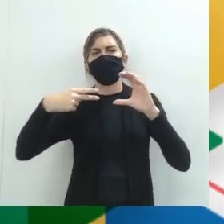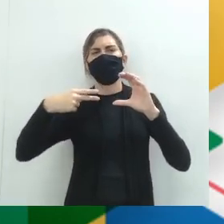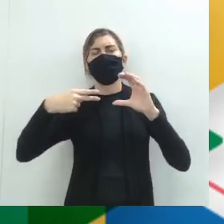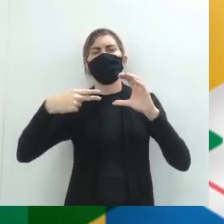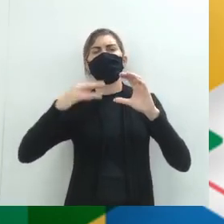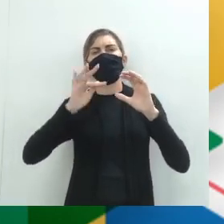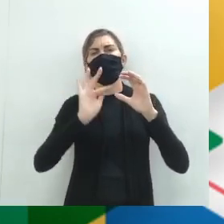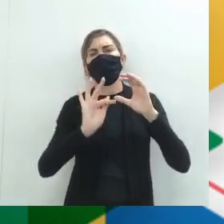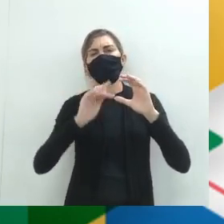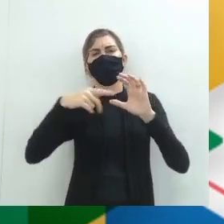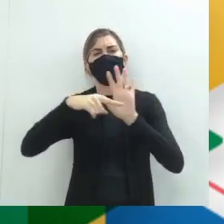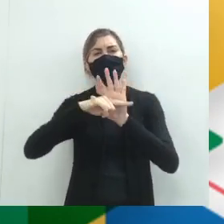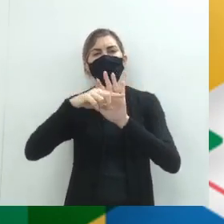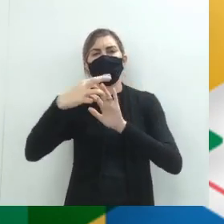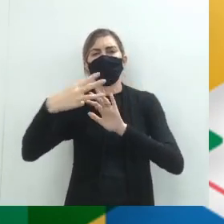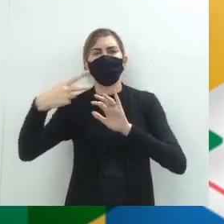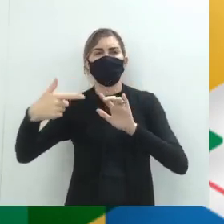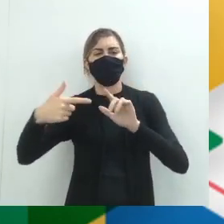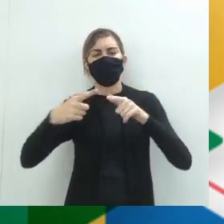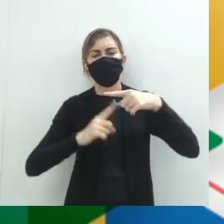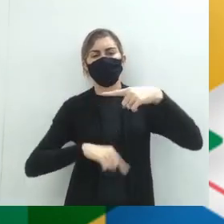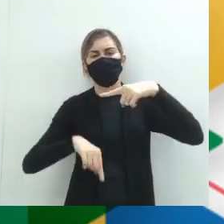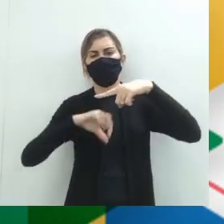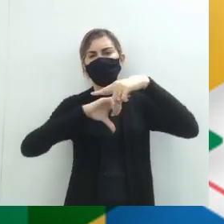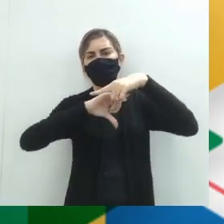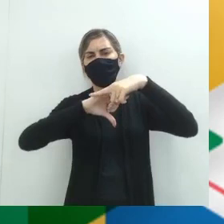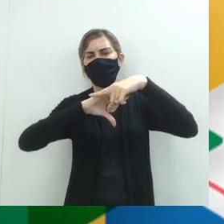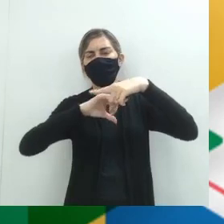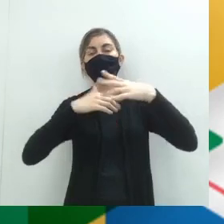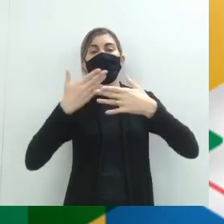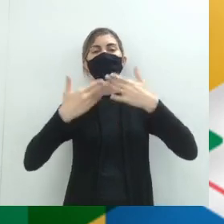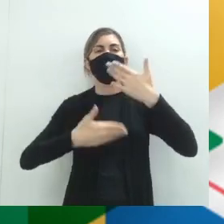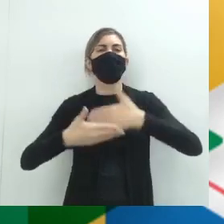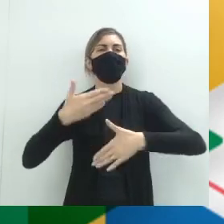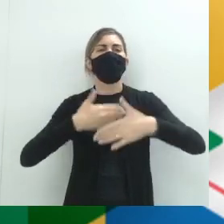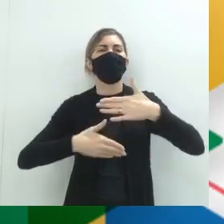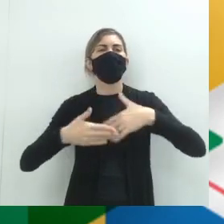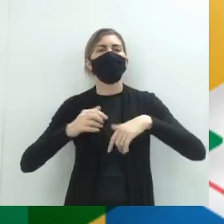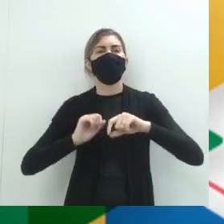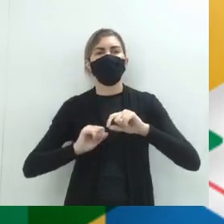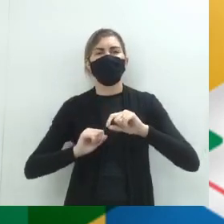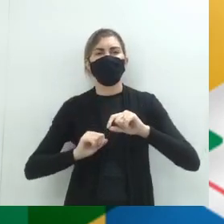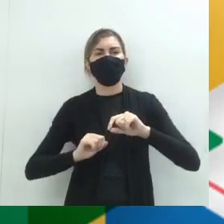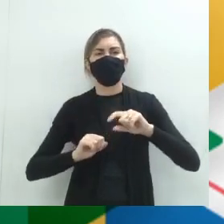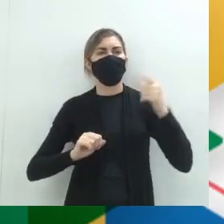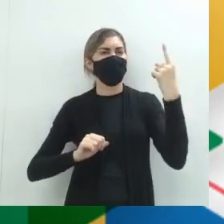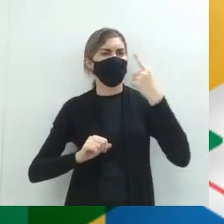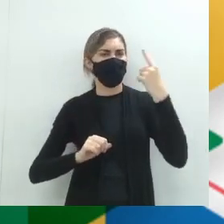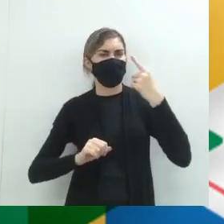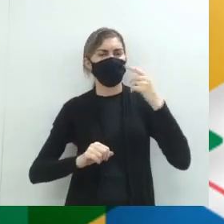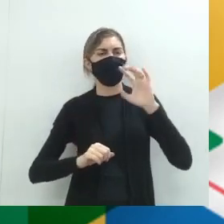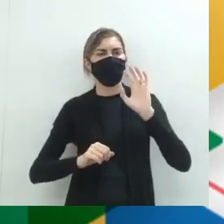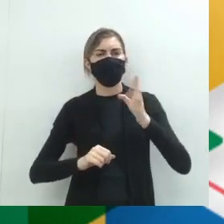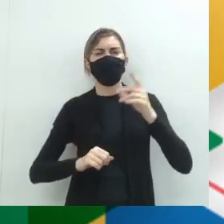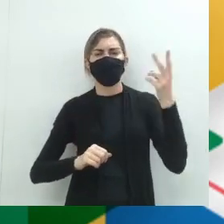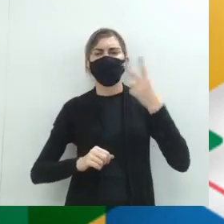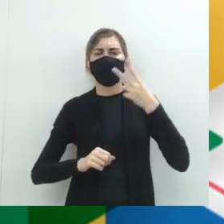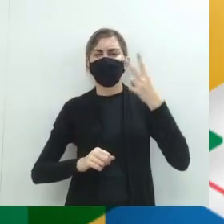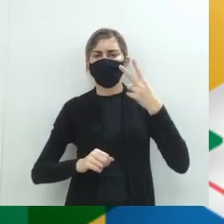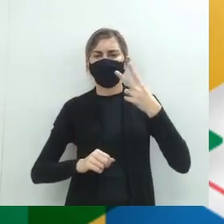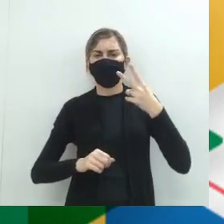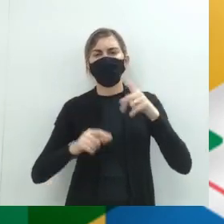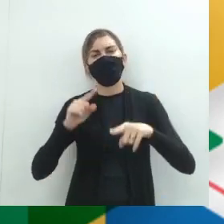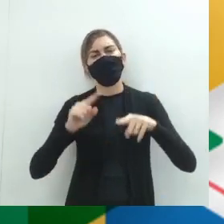F menos 32 está para 9. Qual é a relação da temperatura, professor? É a primeira. Já a segunda é